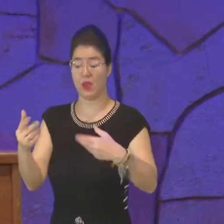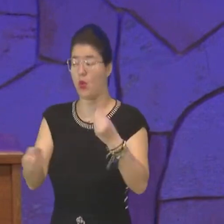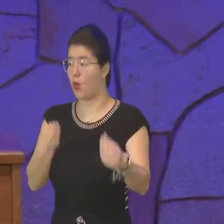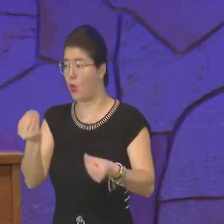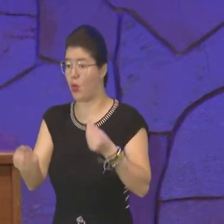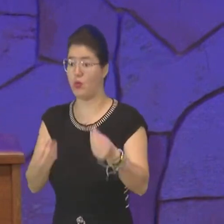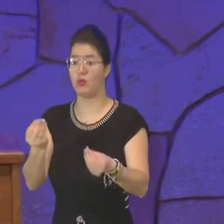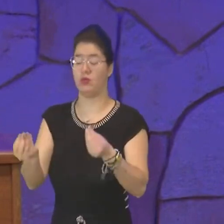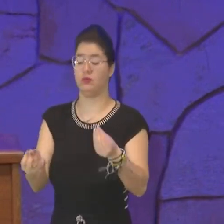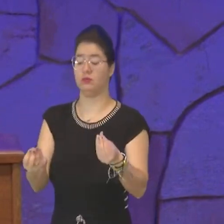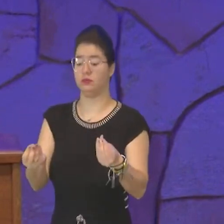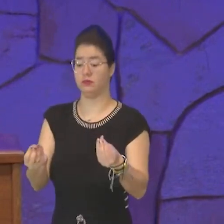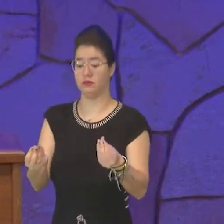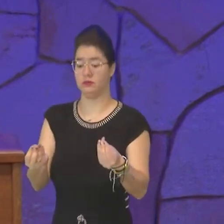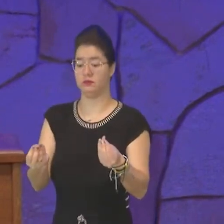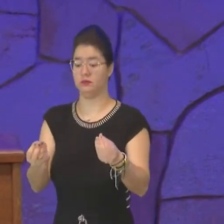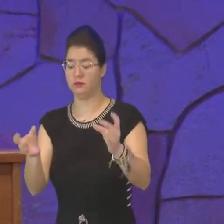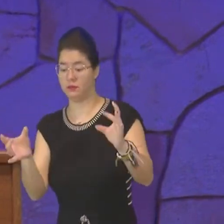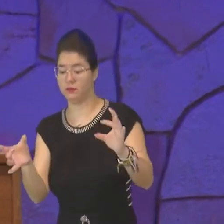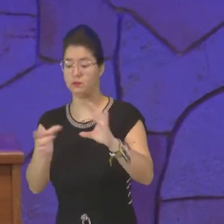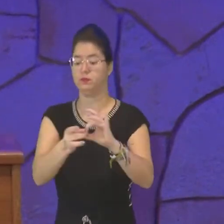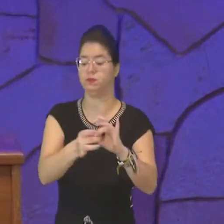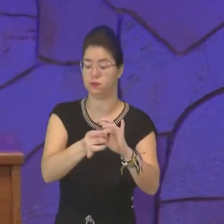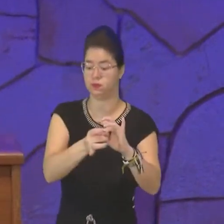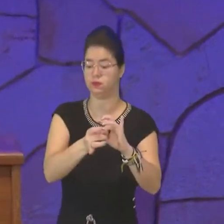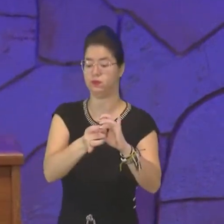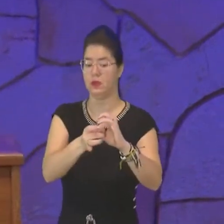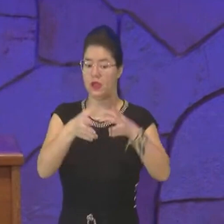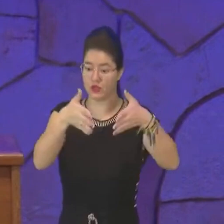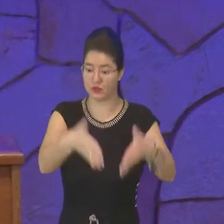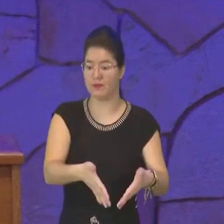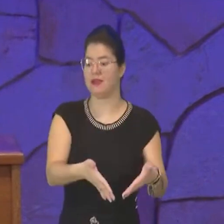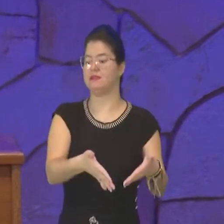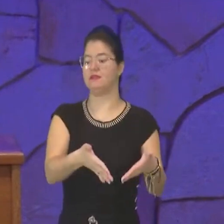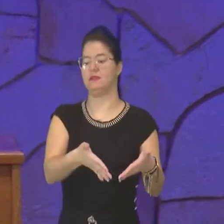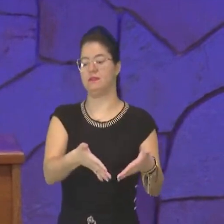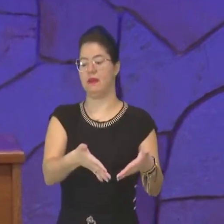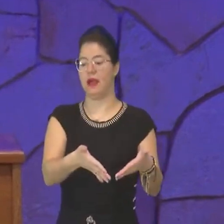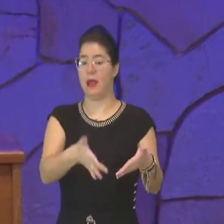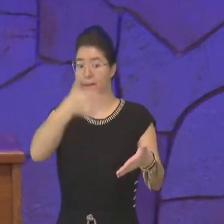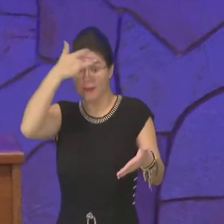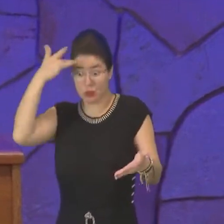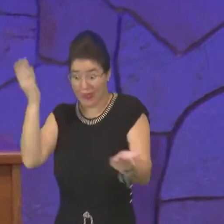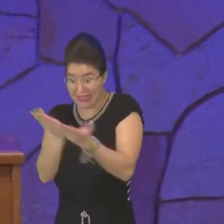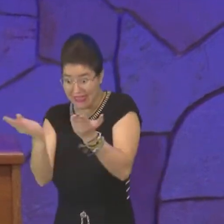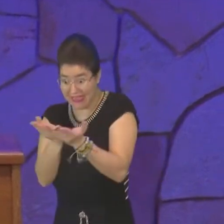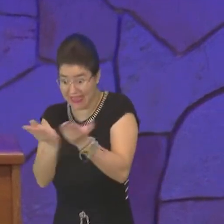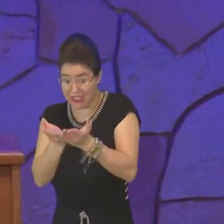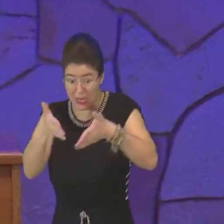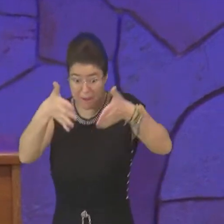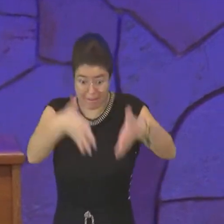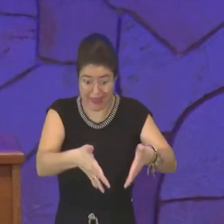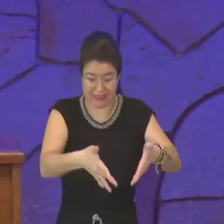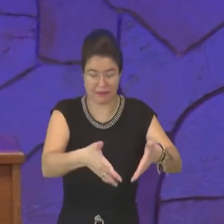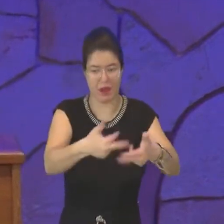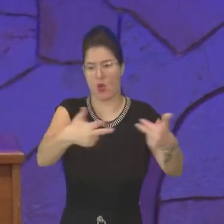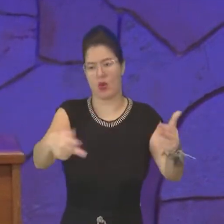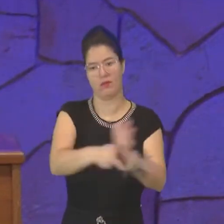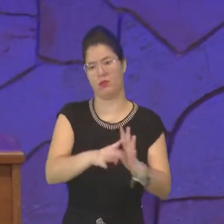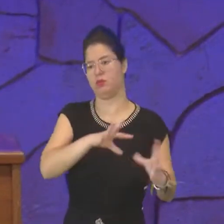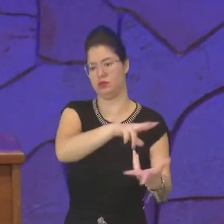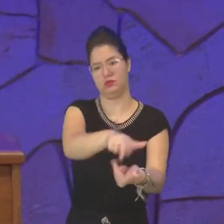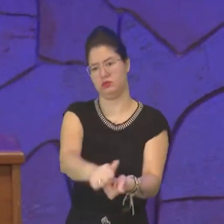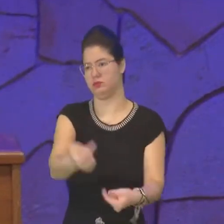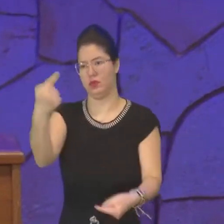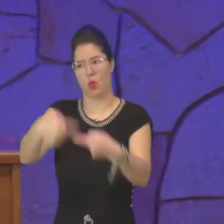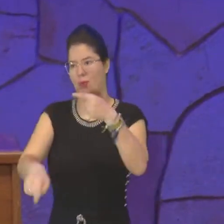possibilidade de associação, de participação do crente com as coisas do mundo. Fiquemos